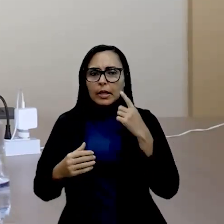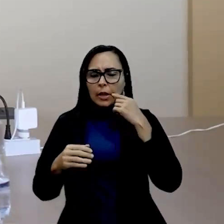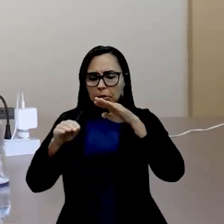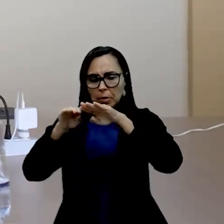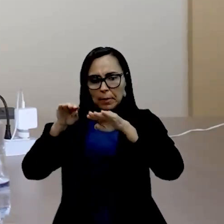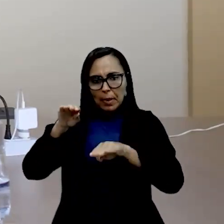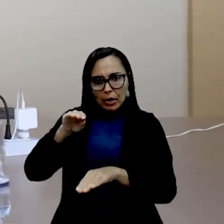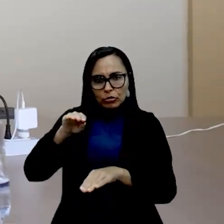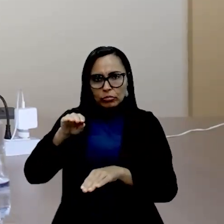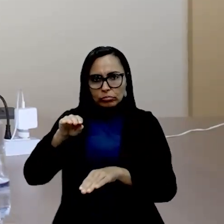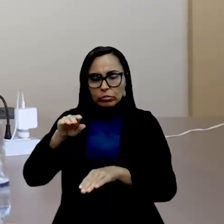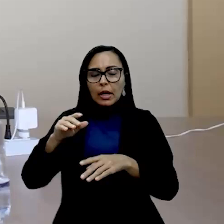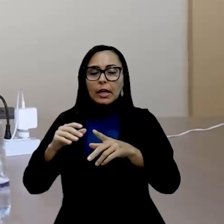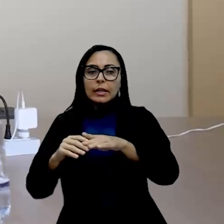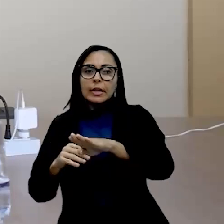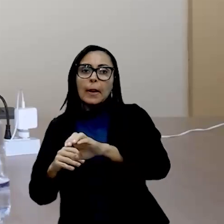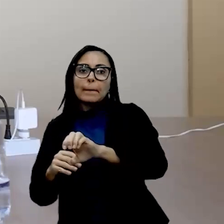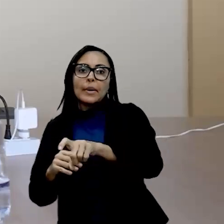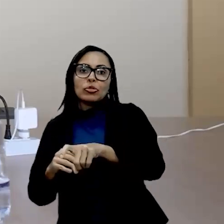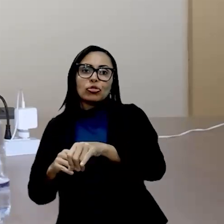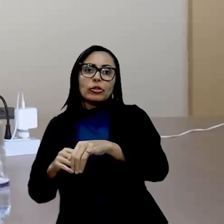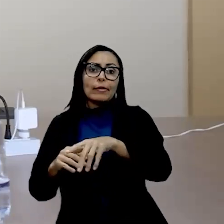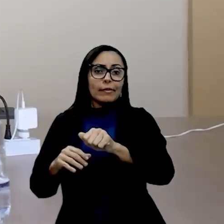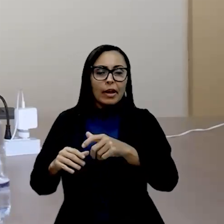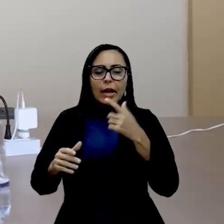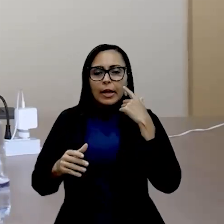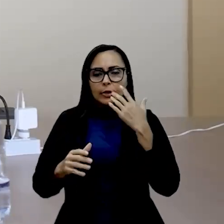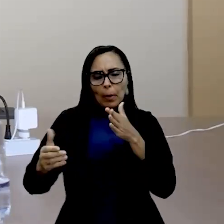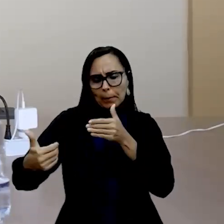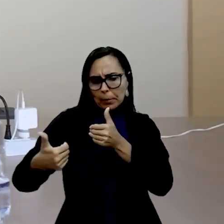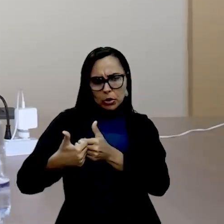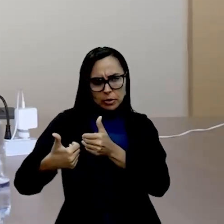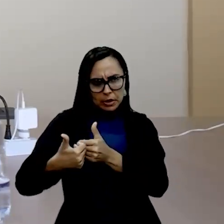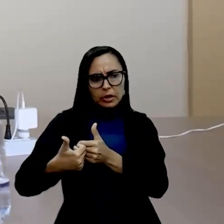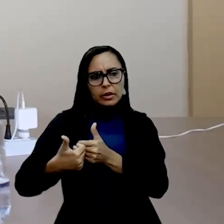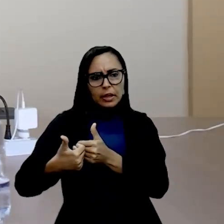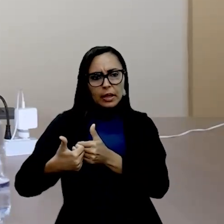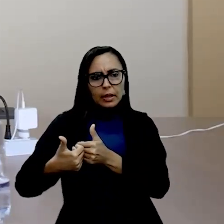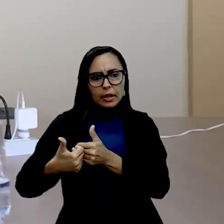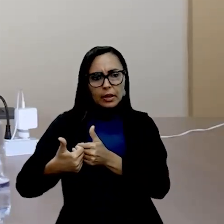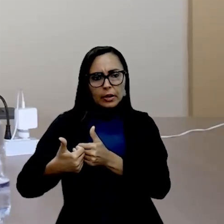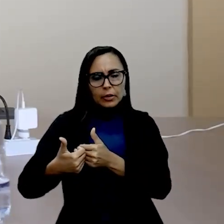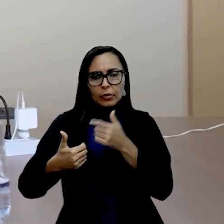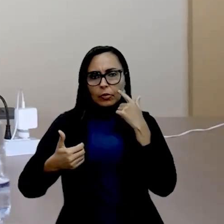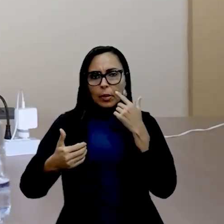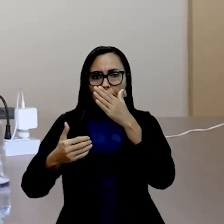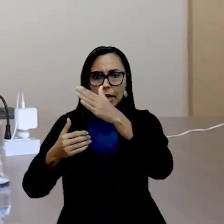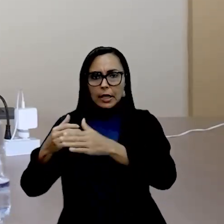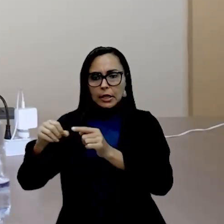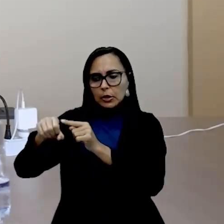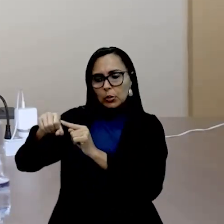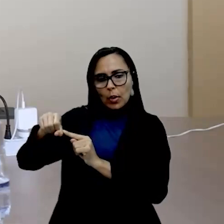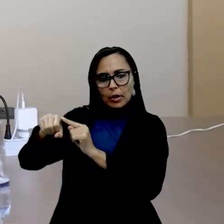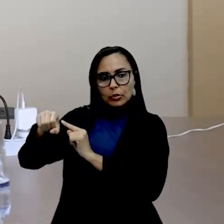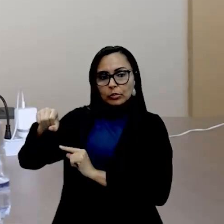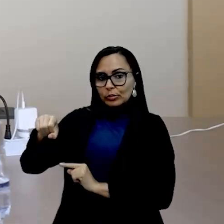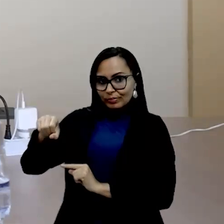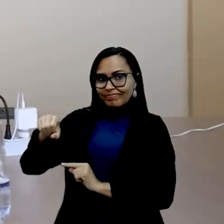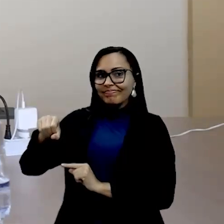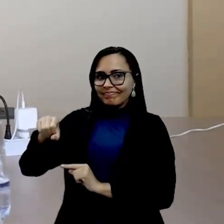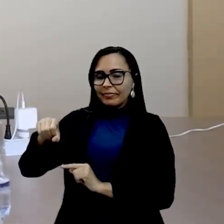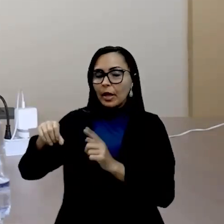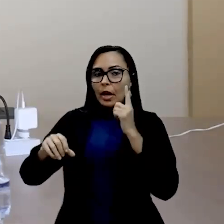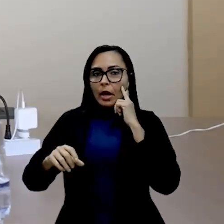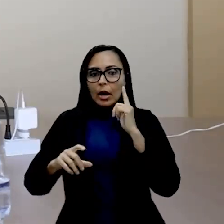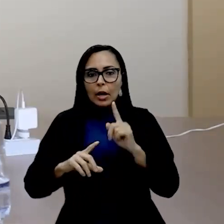bexiga. Então, você veja a proximidade dela com a parede anterior do reto. Então, por isso que